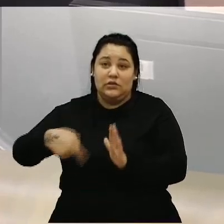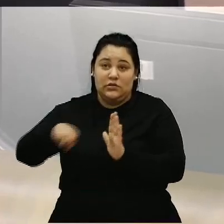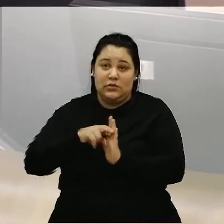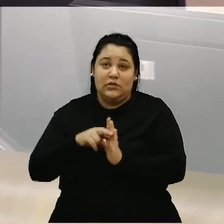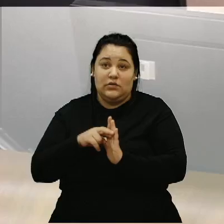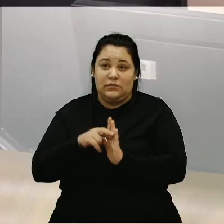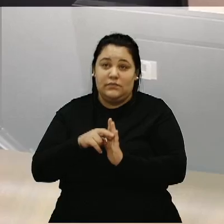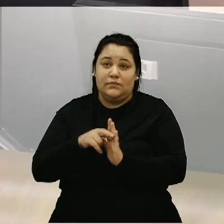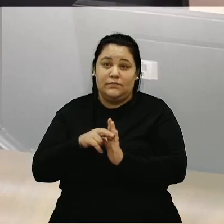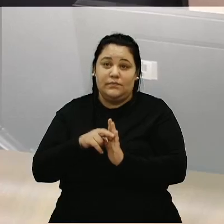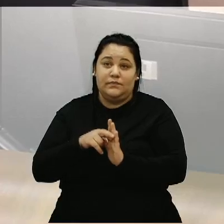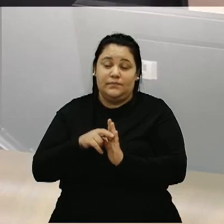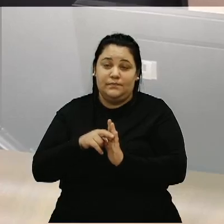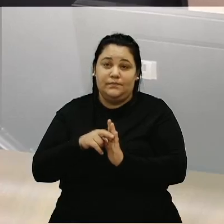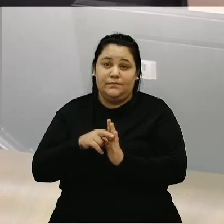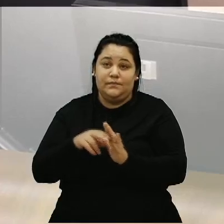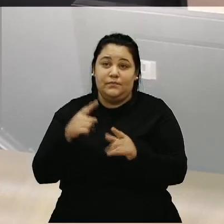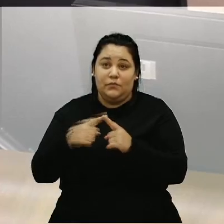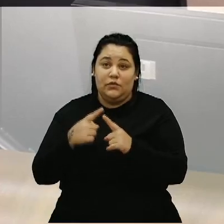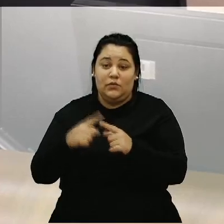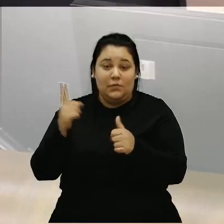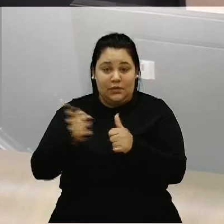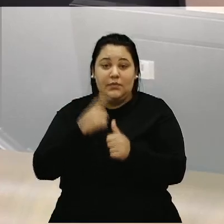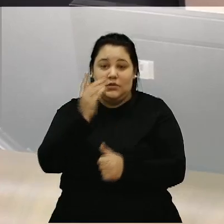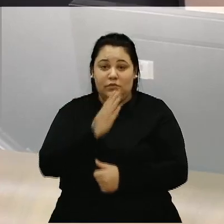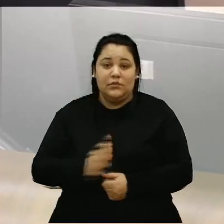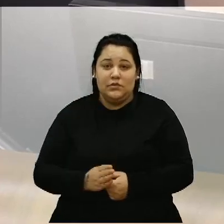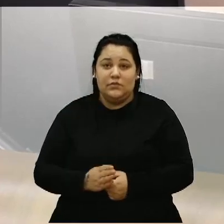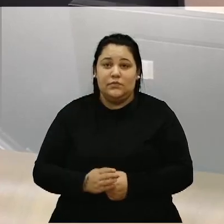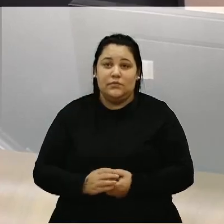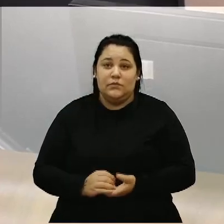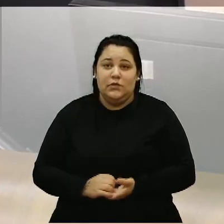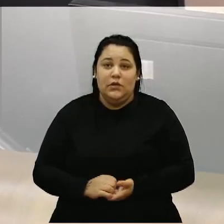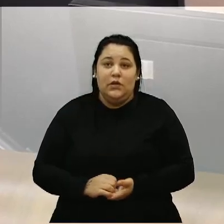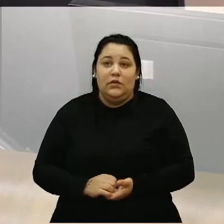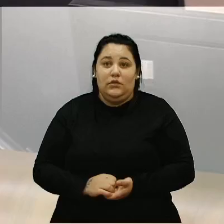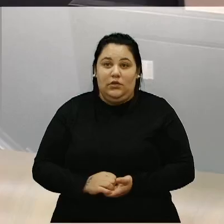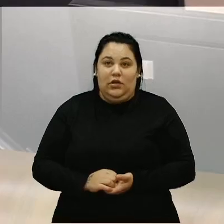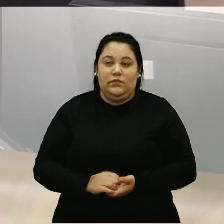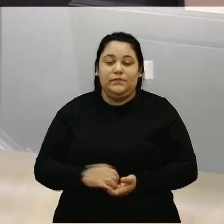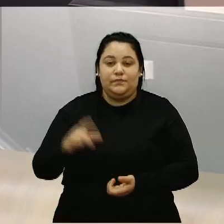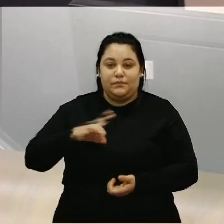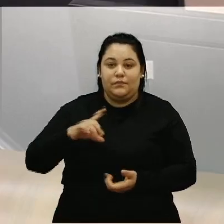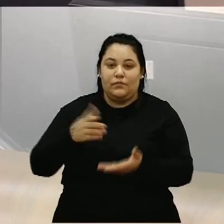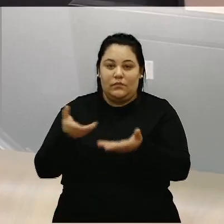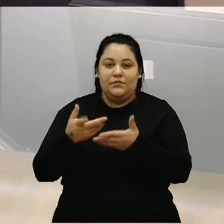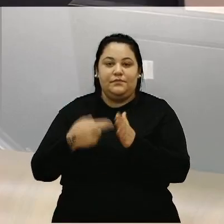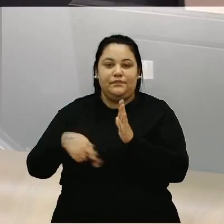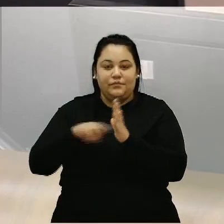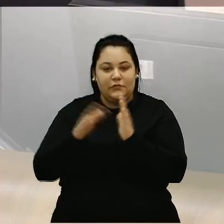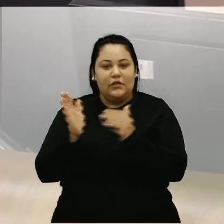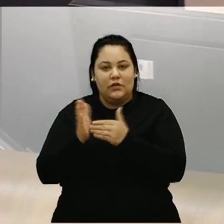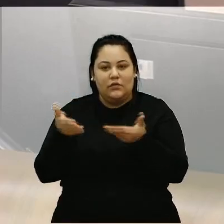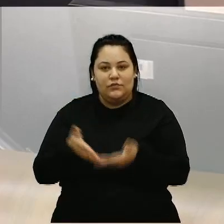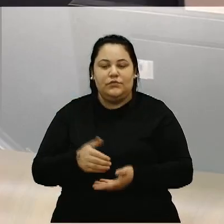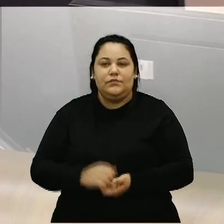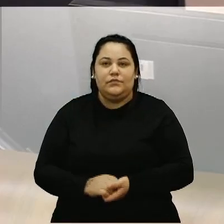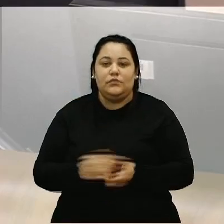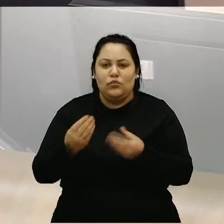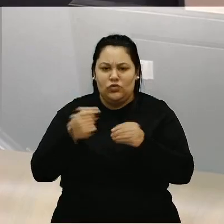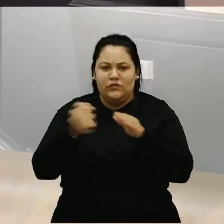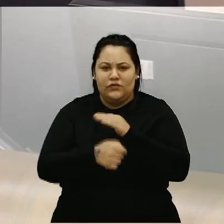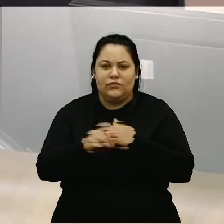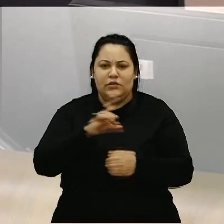mais. Graças a esse... Foi o primeiro do Brasil, inclusive. Foi. Primeiro do Brasil e deu resultado, tá dando resultado até hoje, né? Muito investimento que